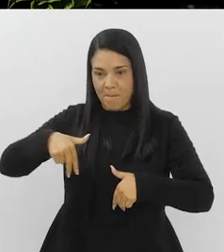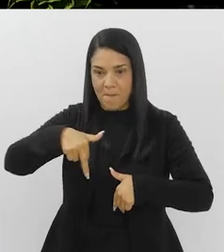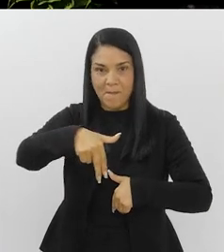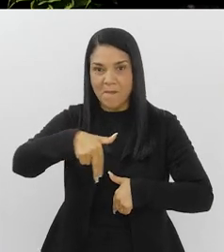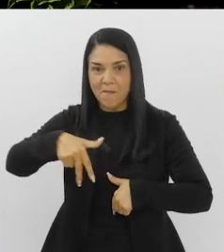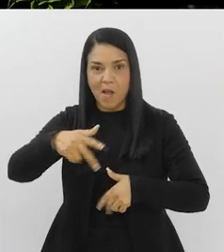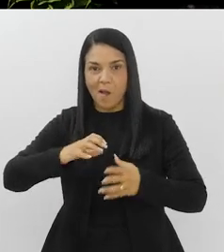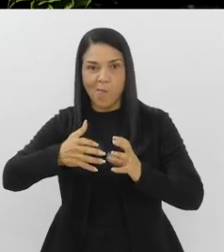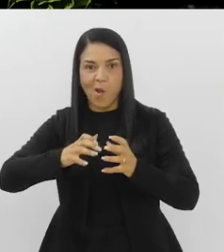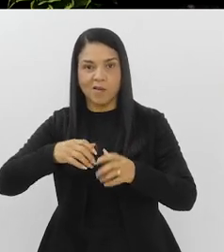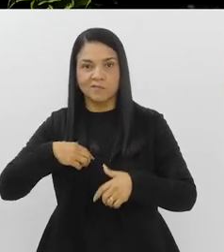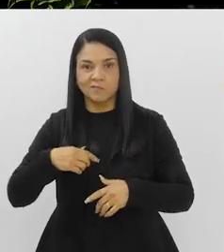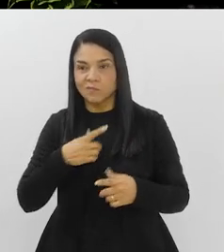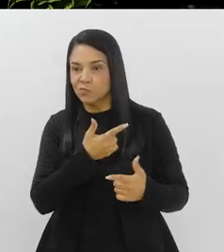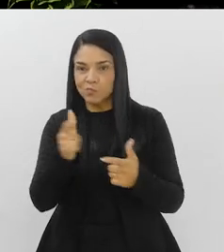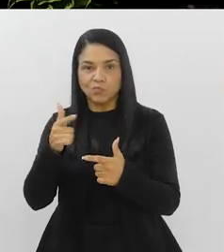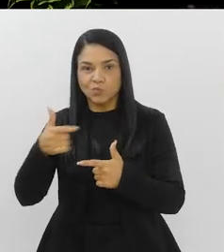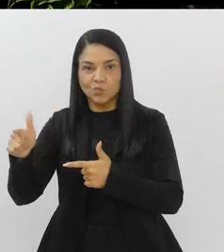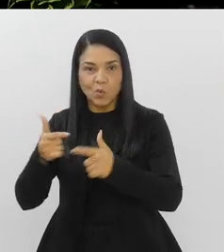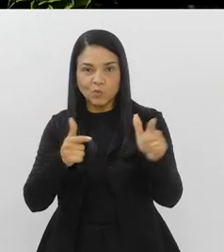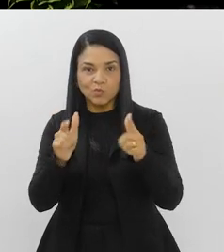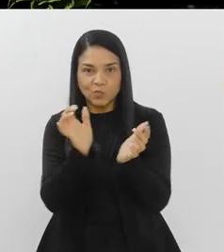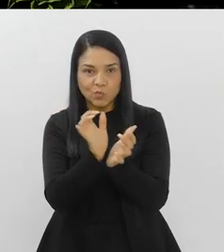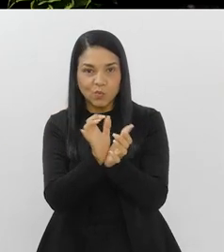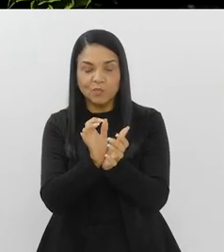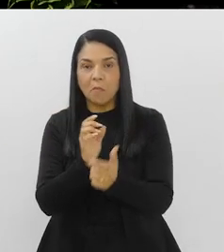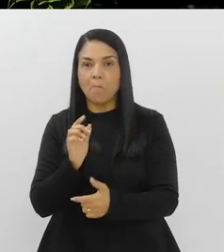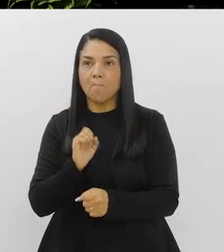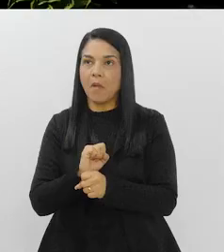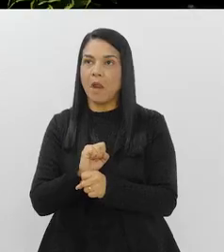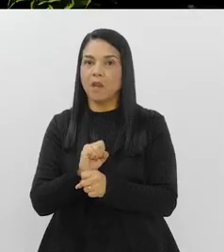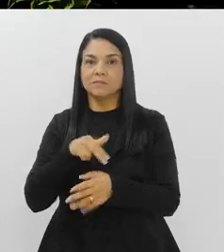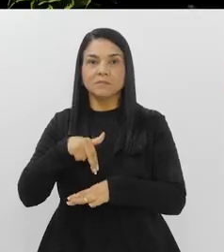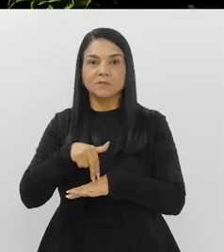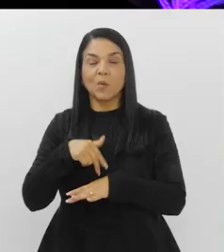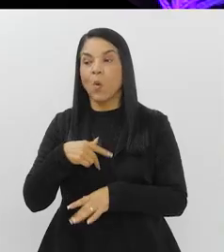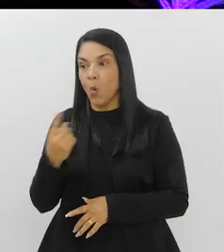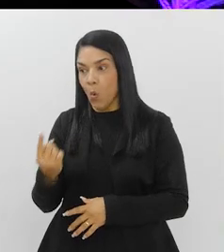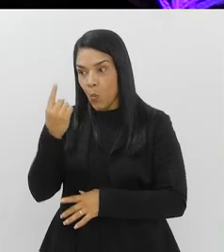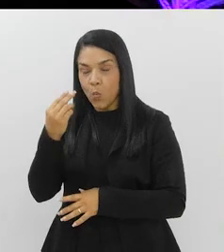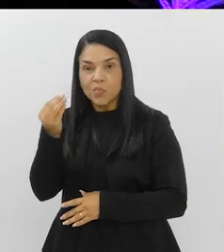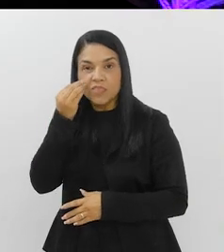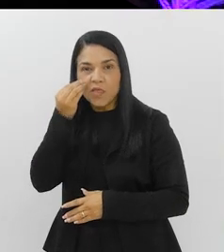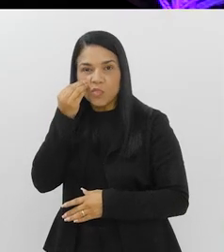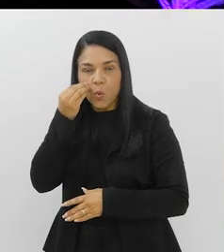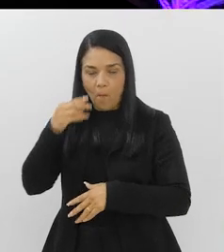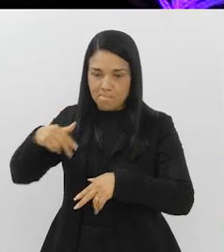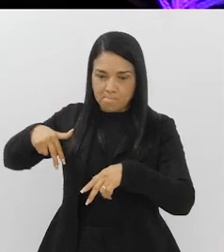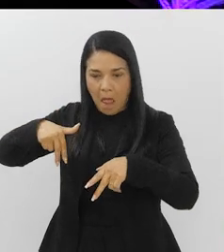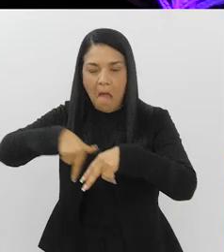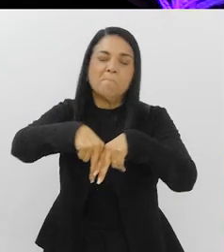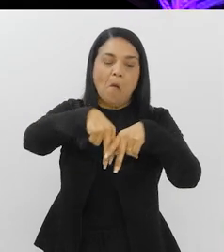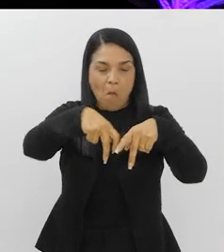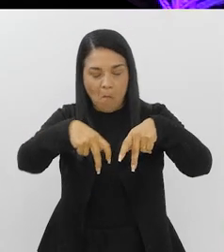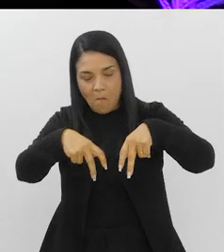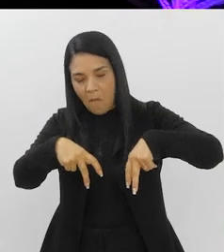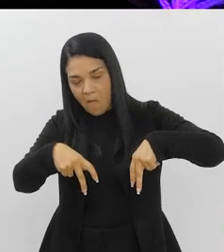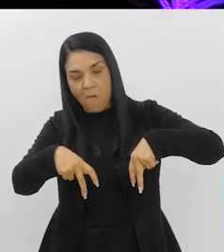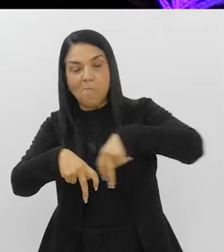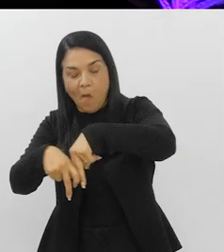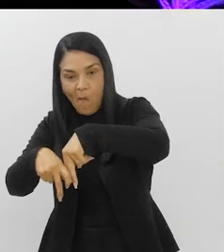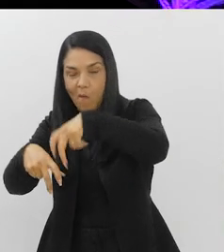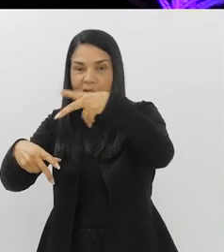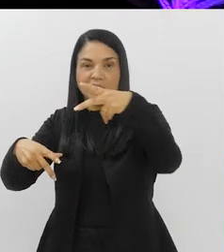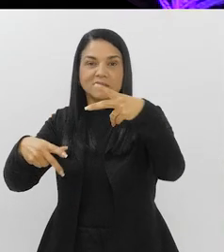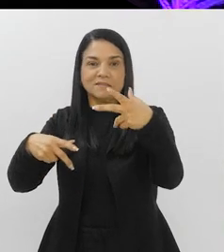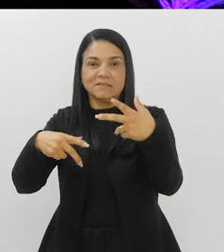bola todo mundo parado só eu que andava com a bola até que uma um lá tentou correr aí meio que bateu já no outro